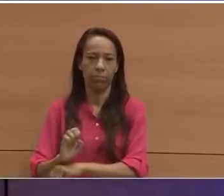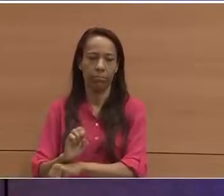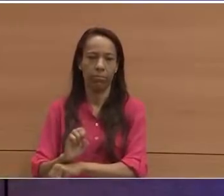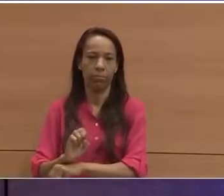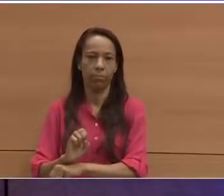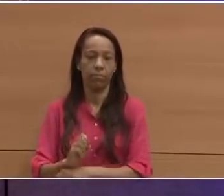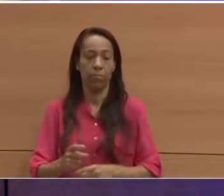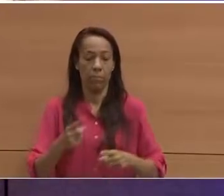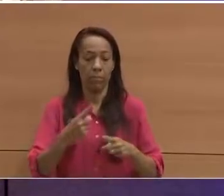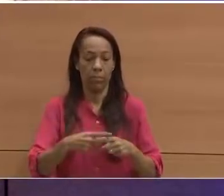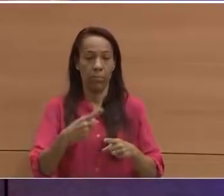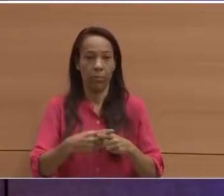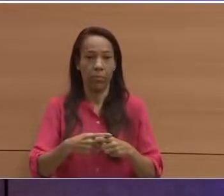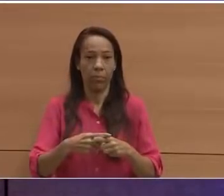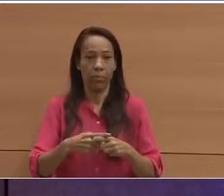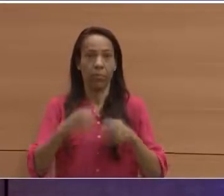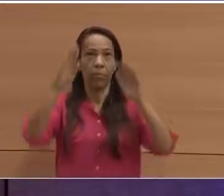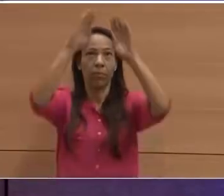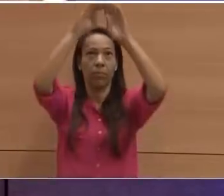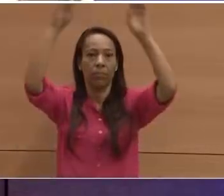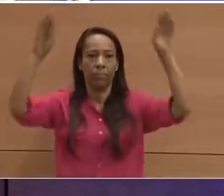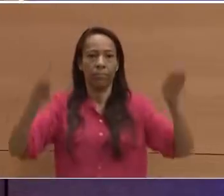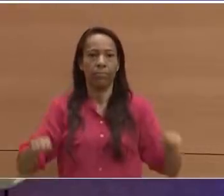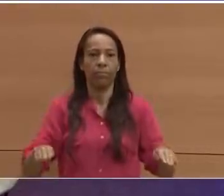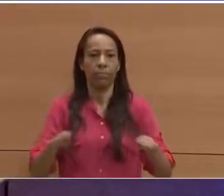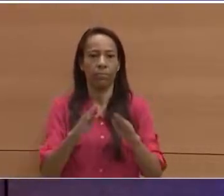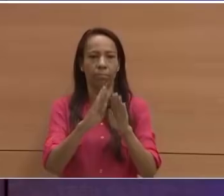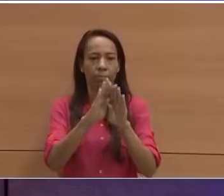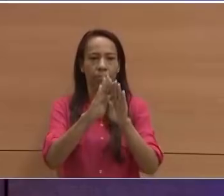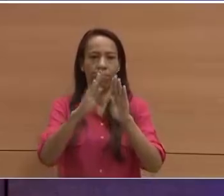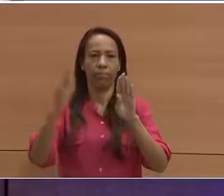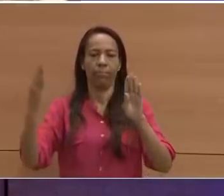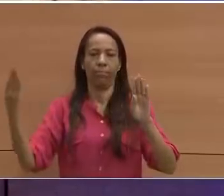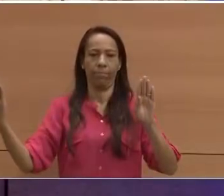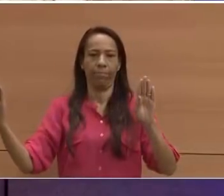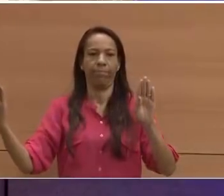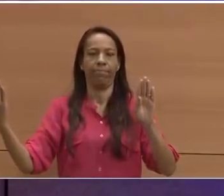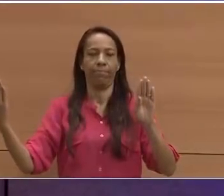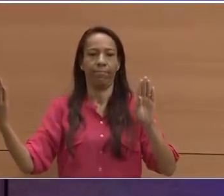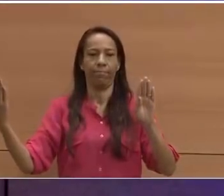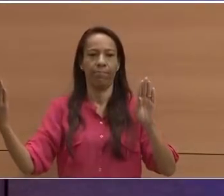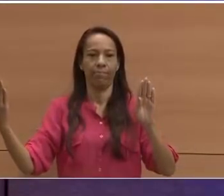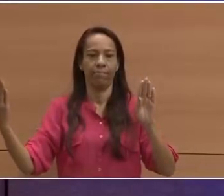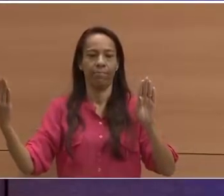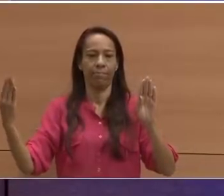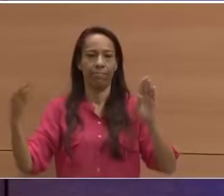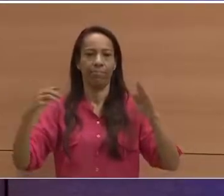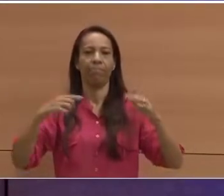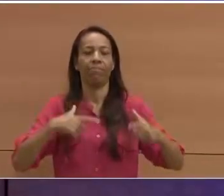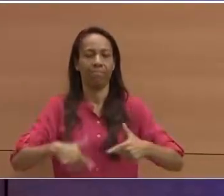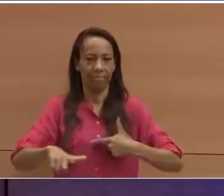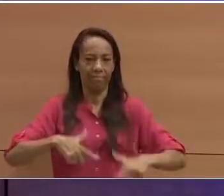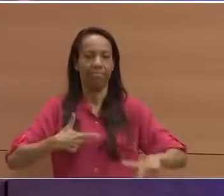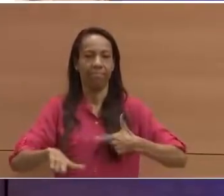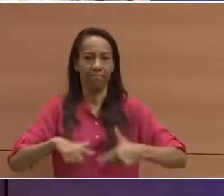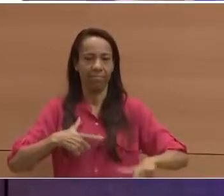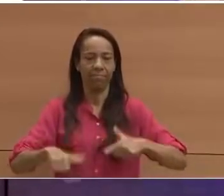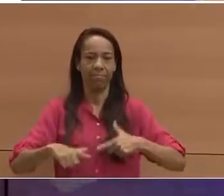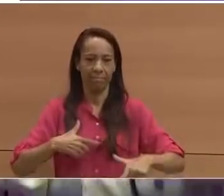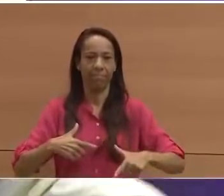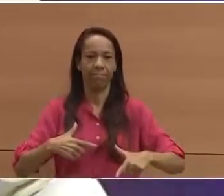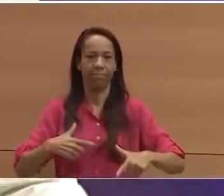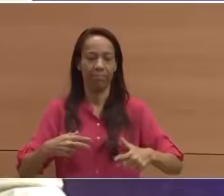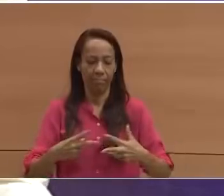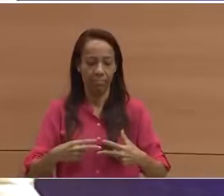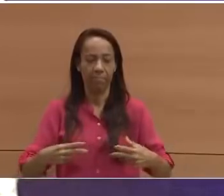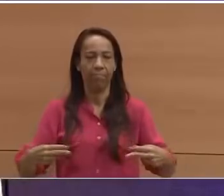porta grande e oportuna para o trabalho se me abriu a muitos adversários. Essa porta grande,